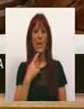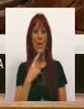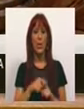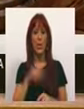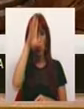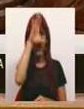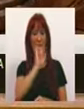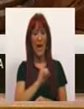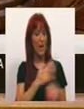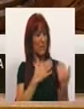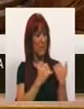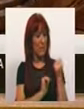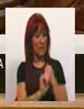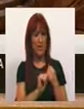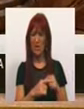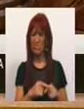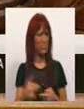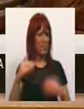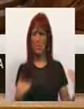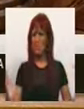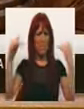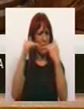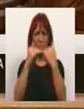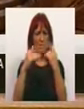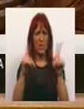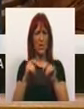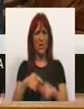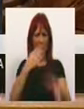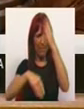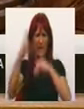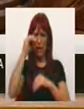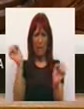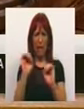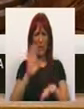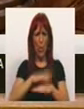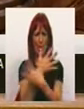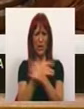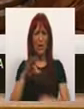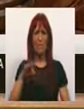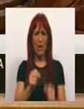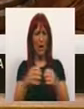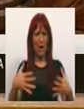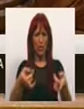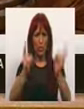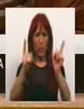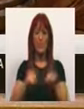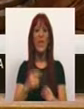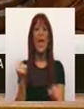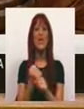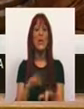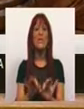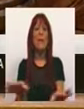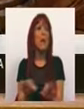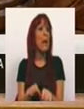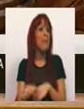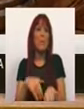estado e tutela não estiveram à altura e não aprenderam a lição dos incêndios droga fugiram com se